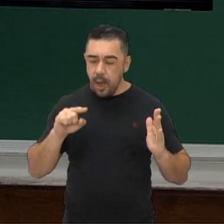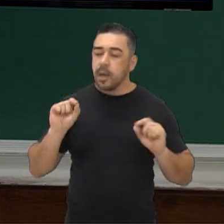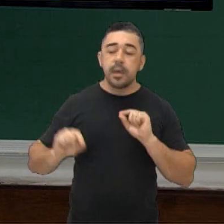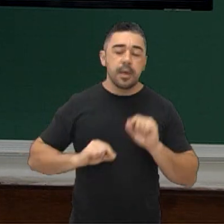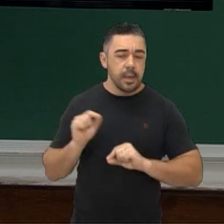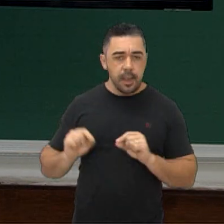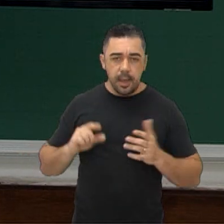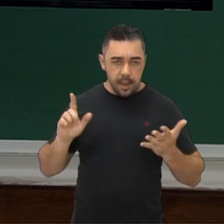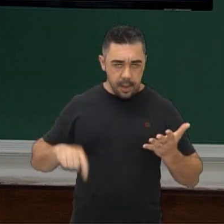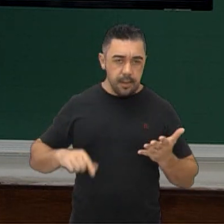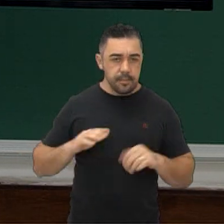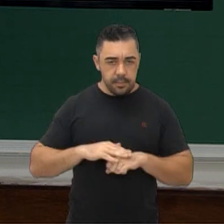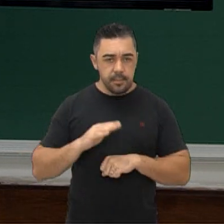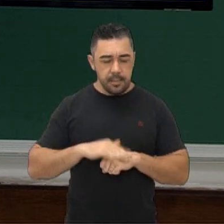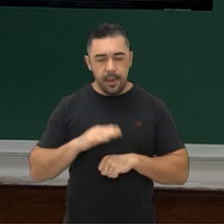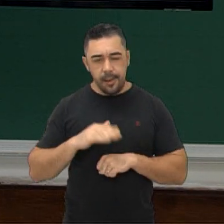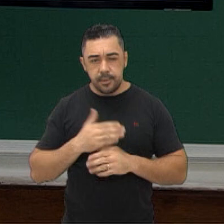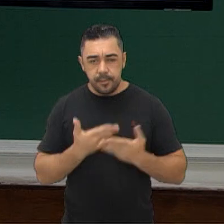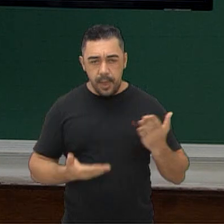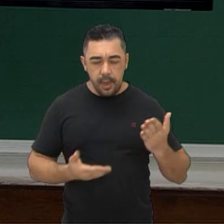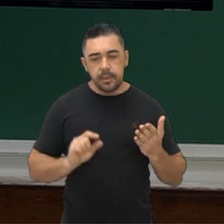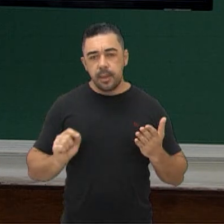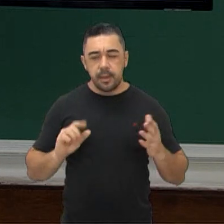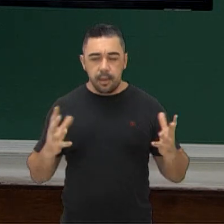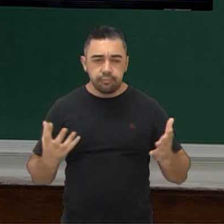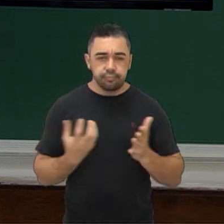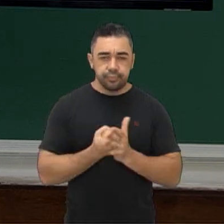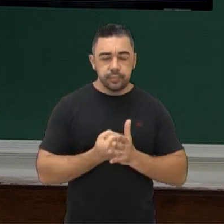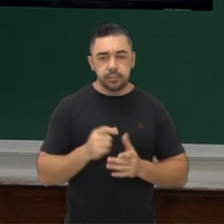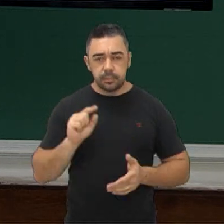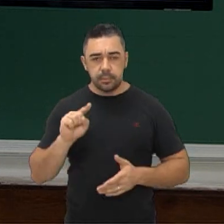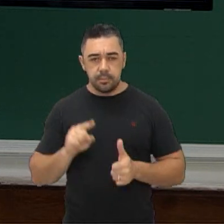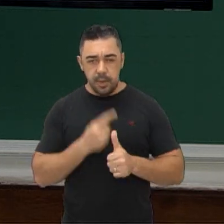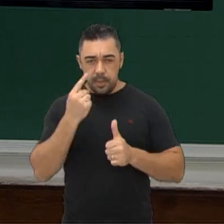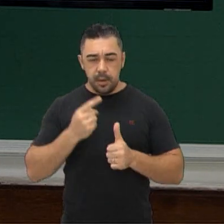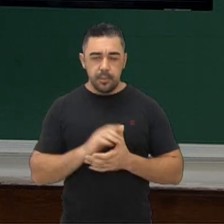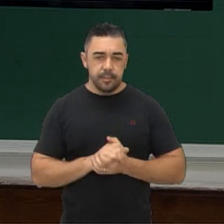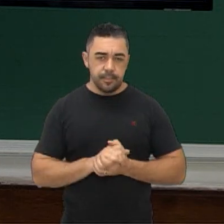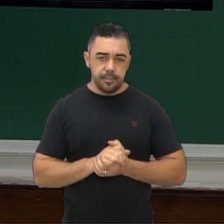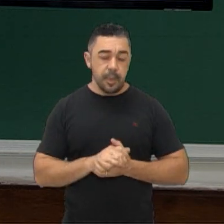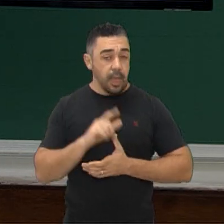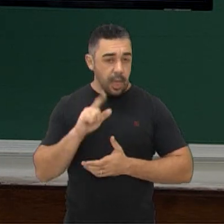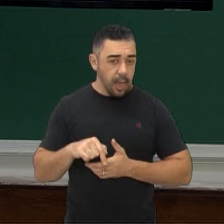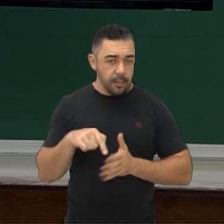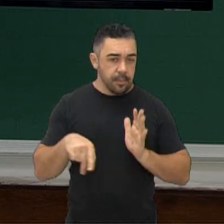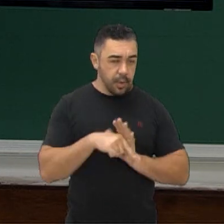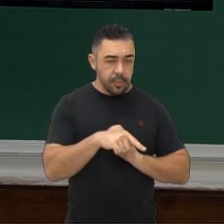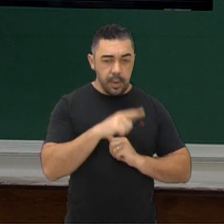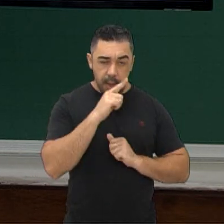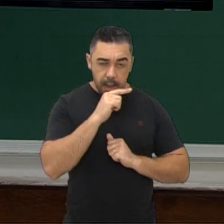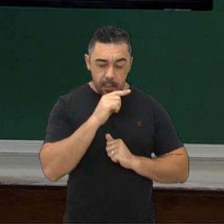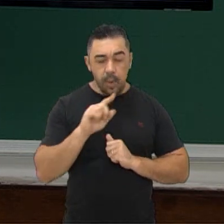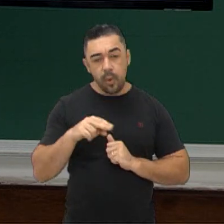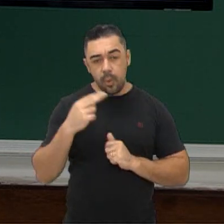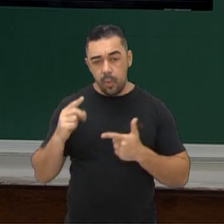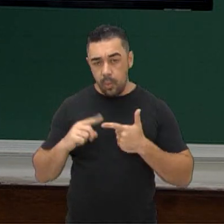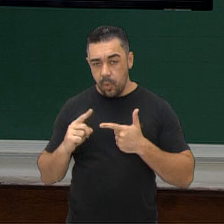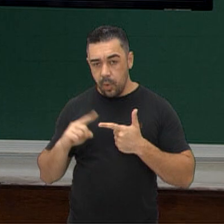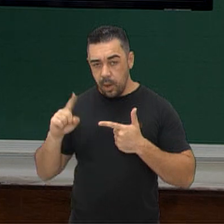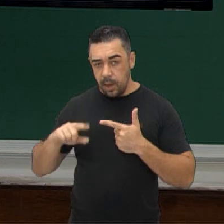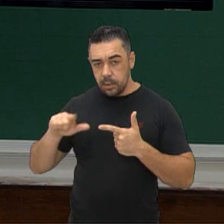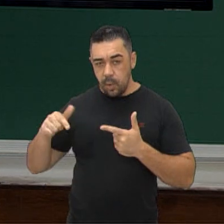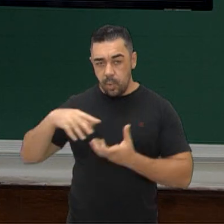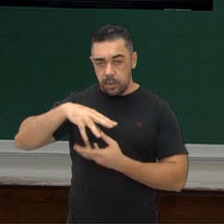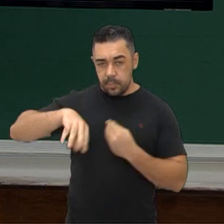quem vai ser o íon que vai ser depositado primeiro, se são os provenientes da água ou aqueles provenientes da